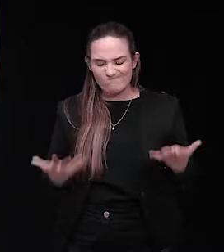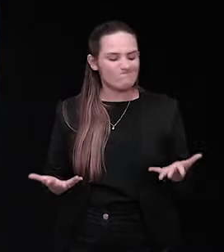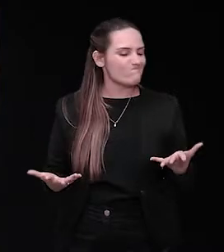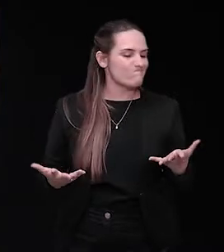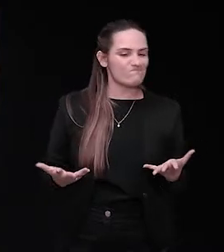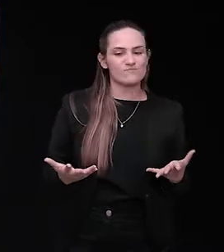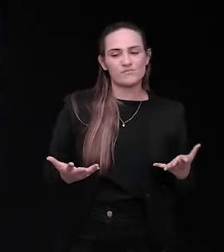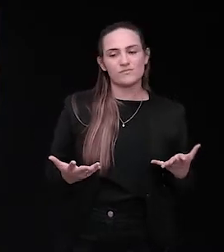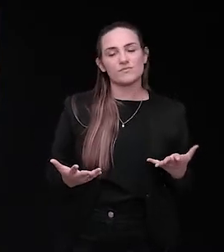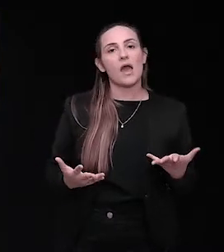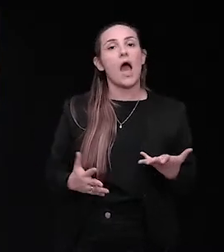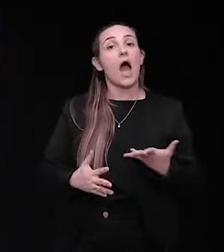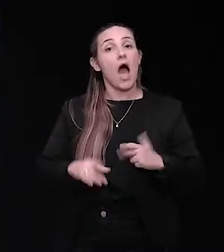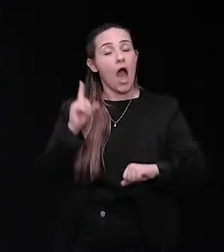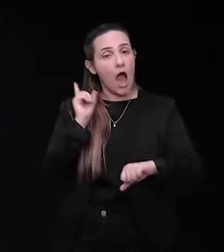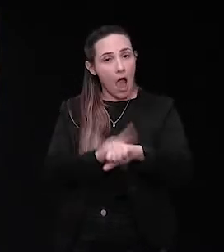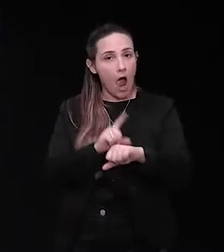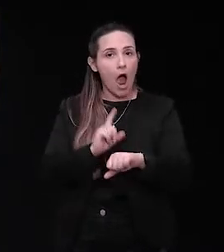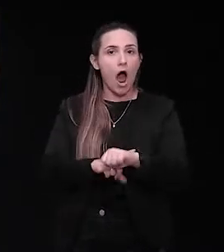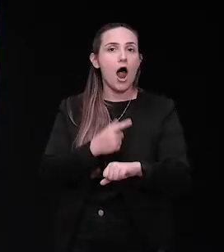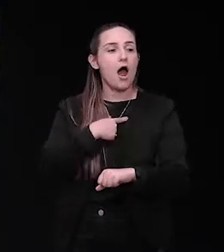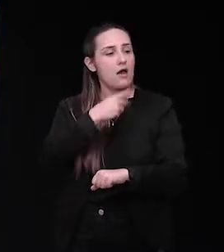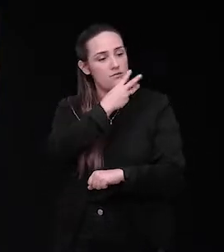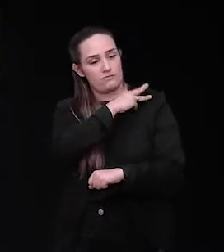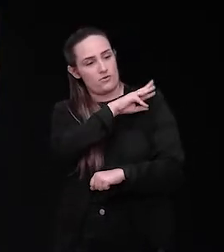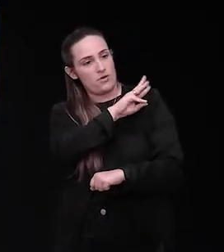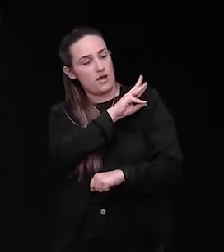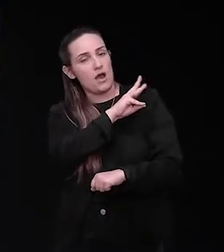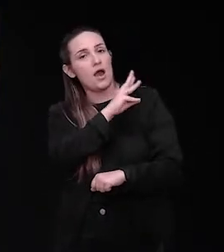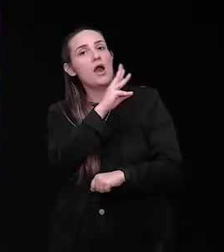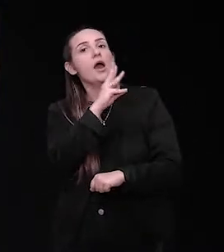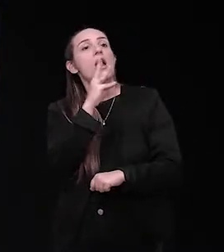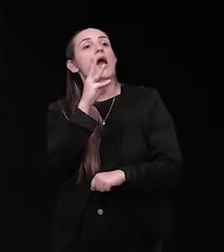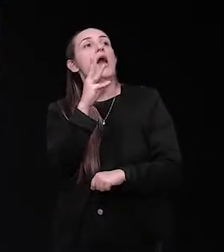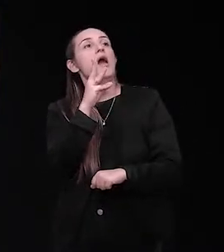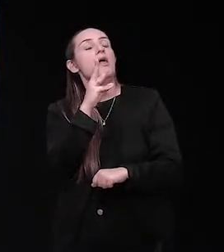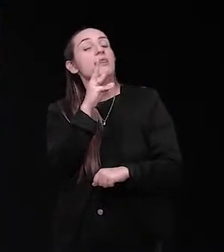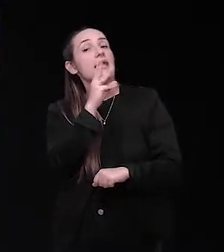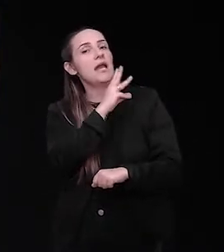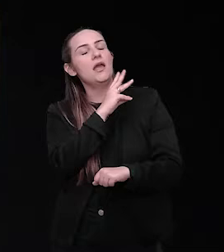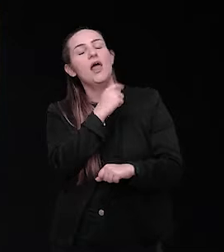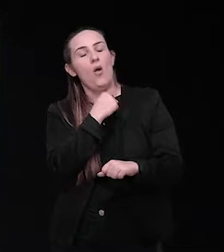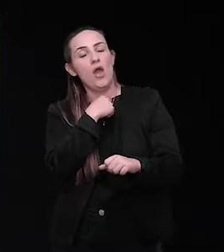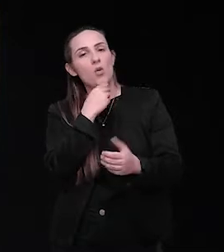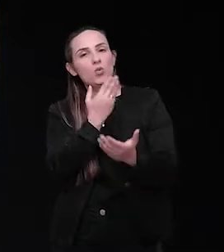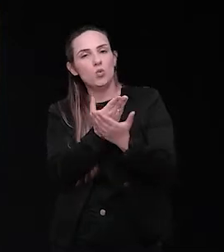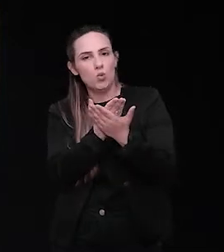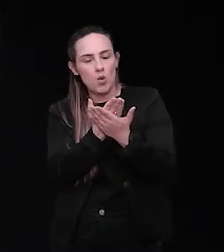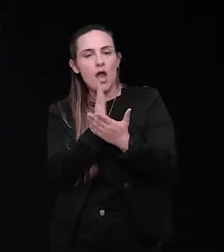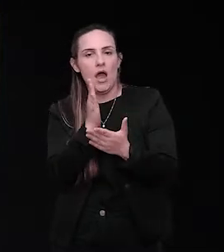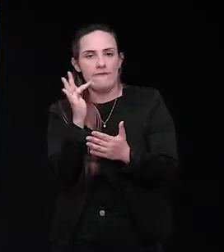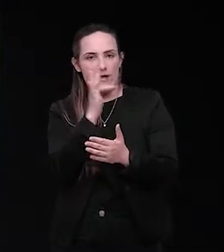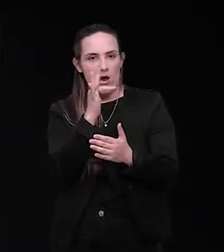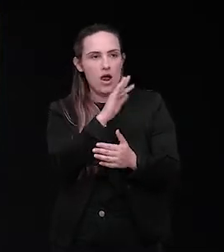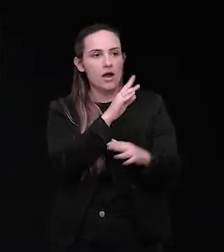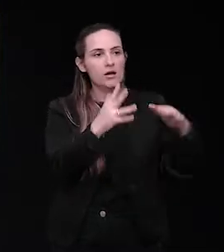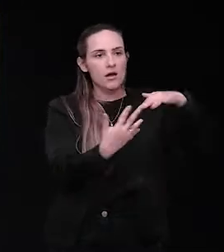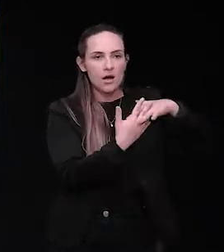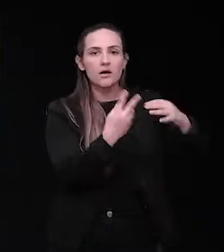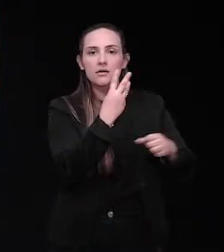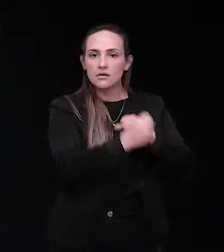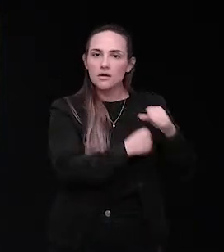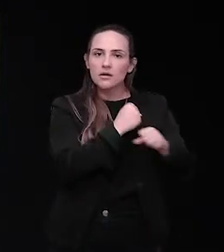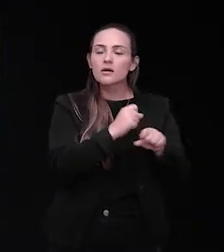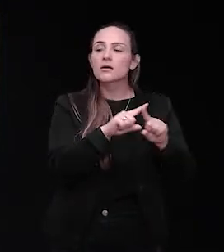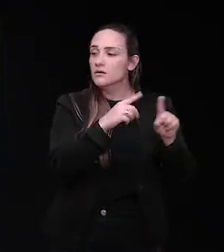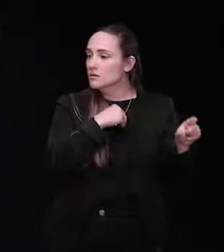vida é isso, é lutar consigo próprio. E naquele momento, quando eu estava no 3º ano que eu saí da Federal e fui para o CDB,